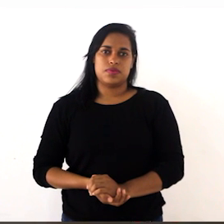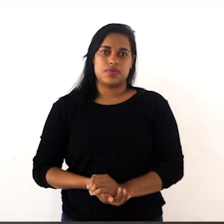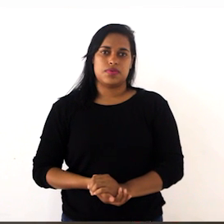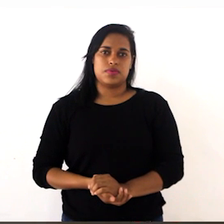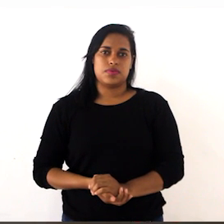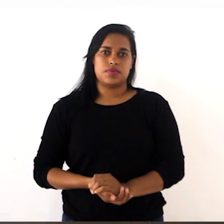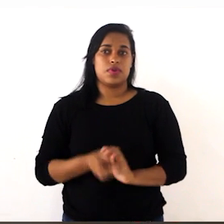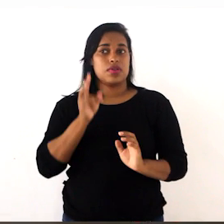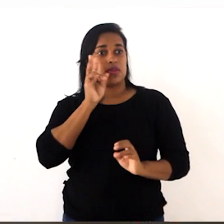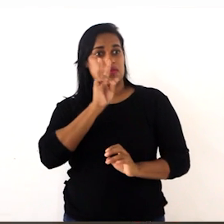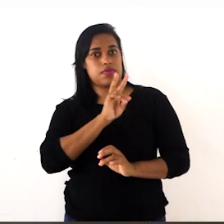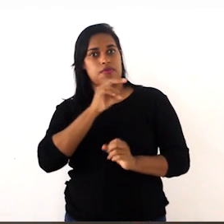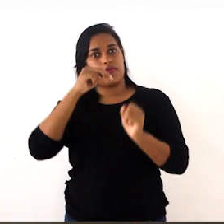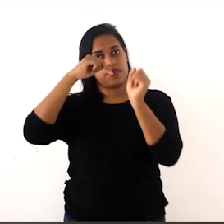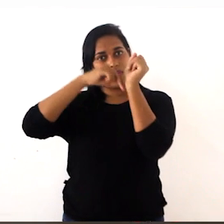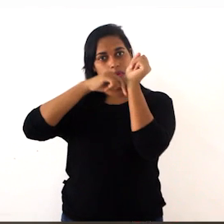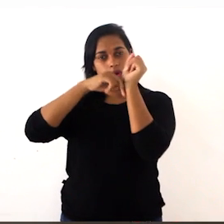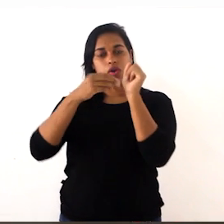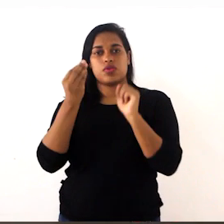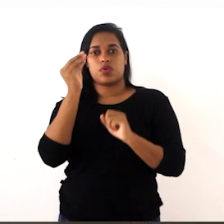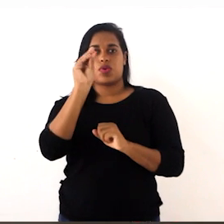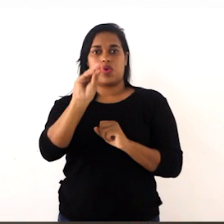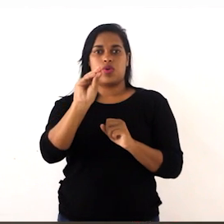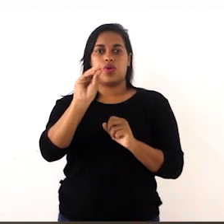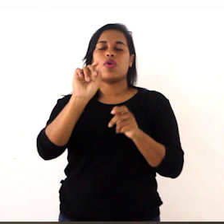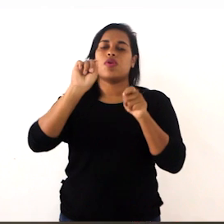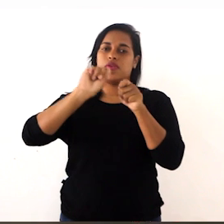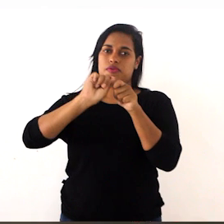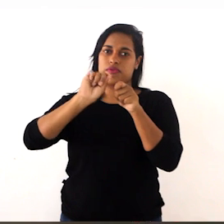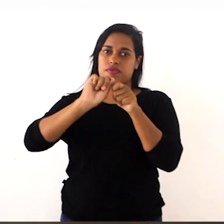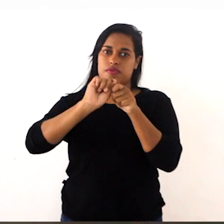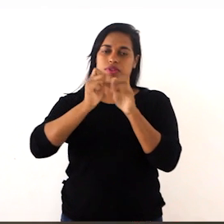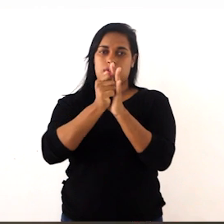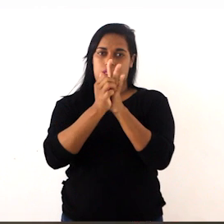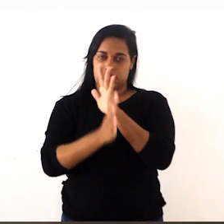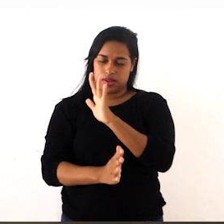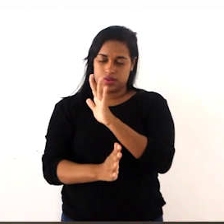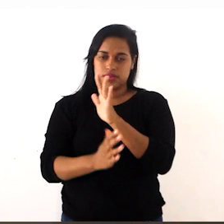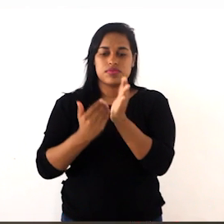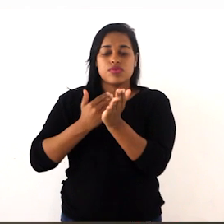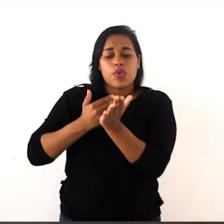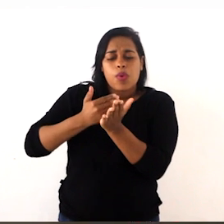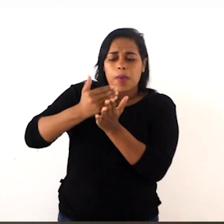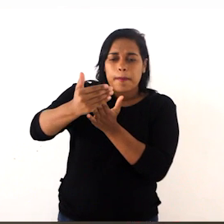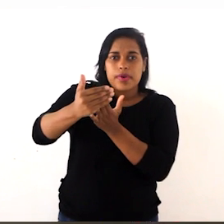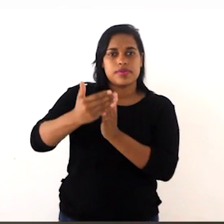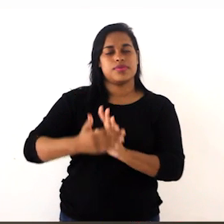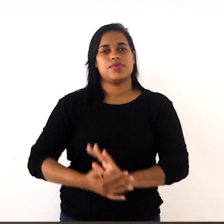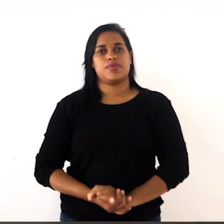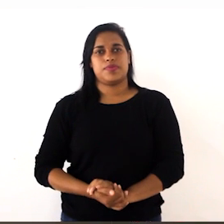Ele viu o código, inseriu o código e executou do comecinho.